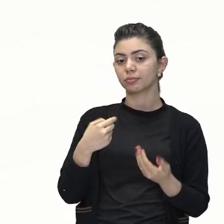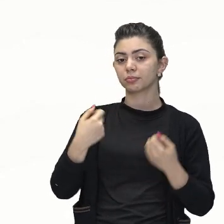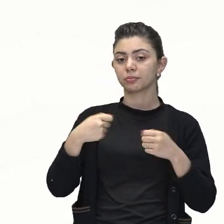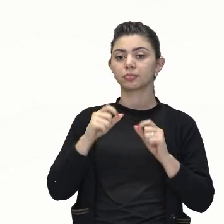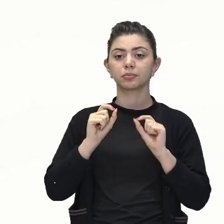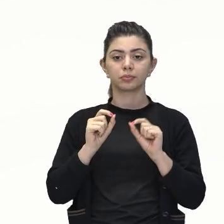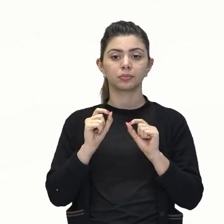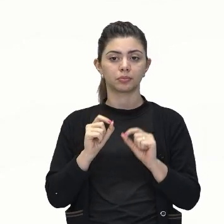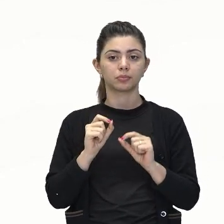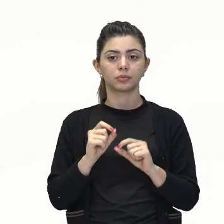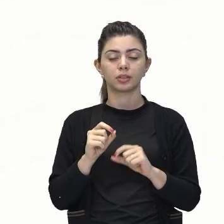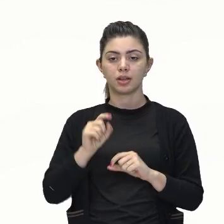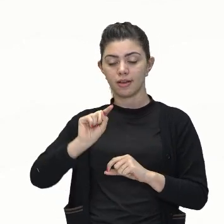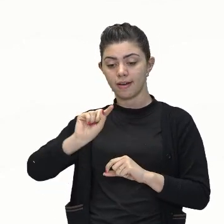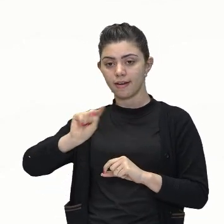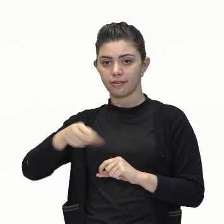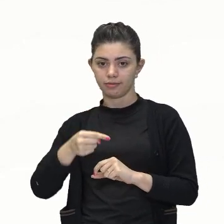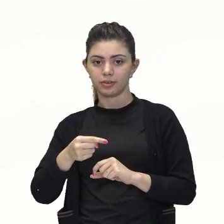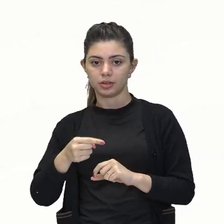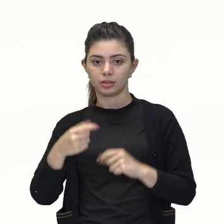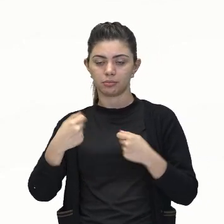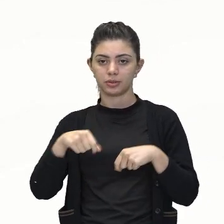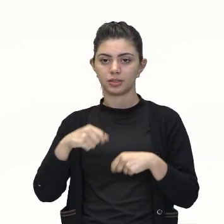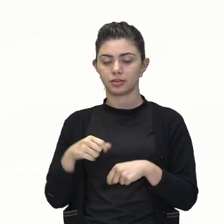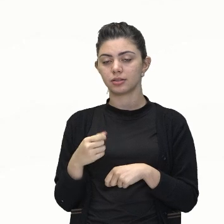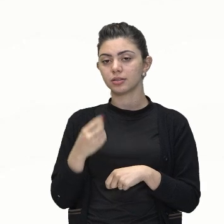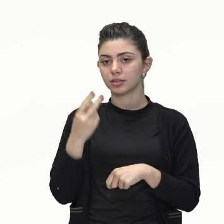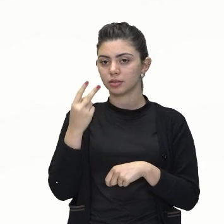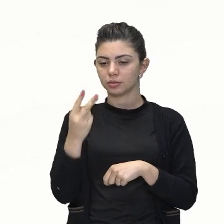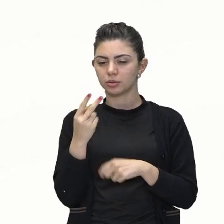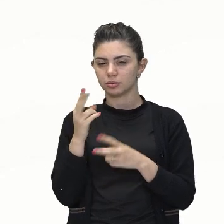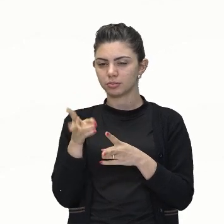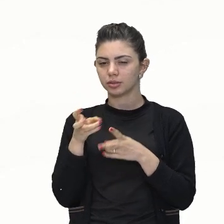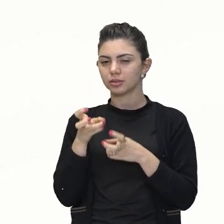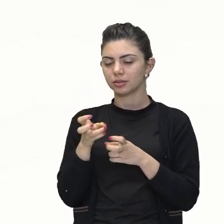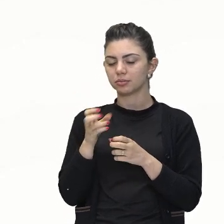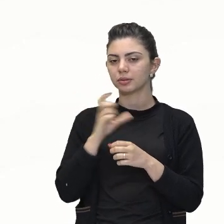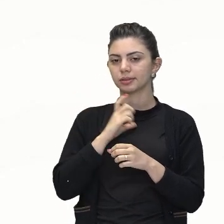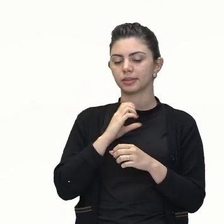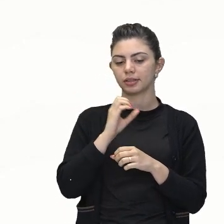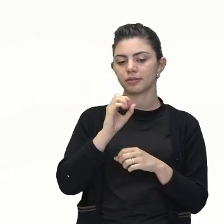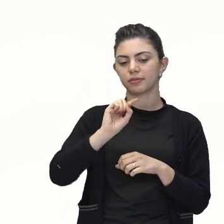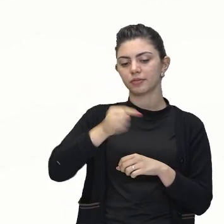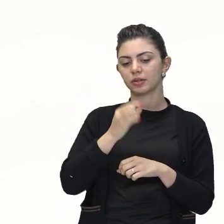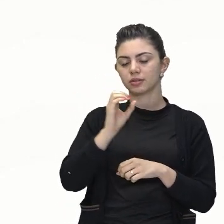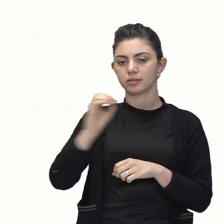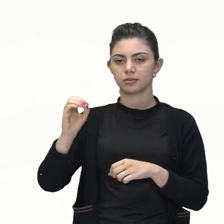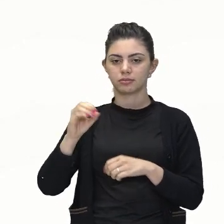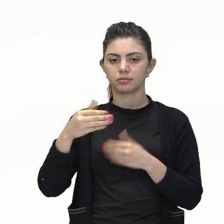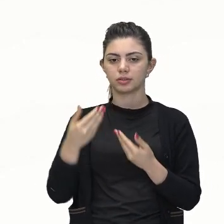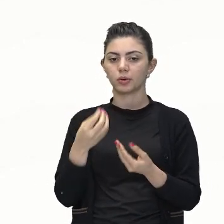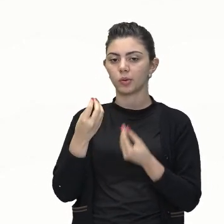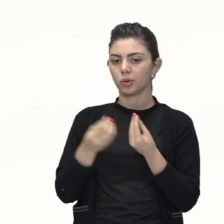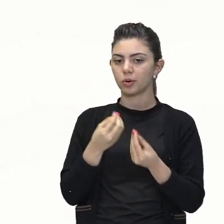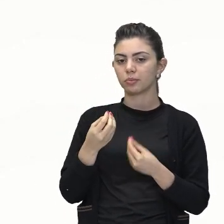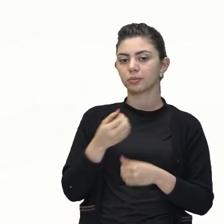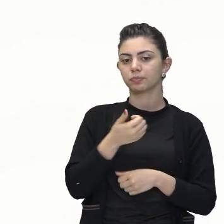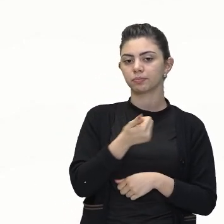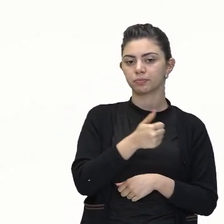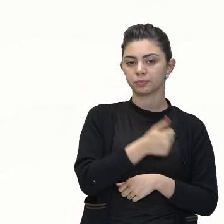tirar duas casas decimais, então, automaticamente, eu vou ter aqui